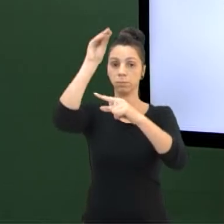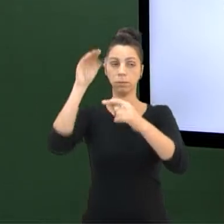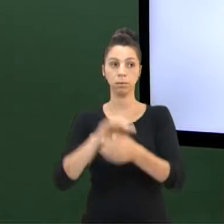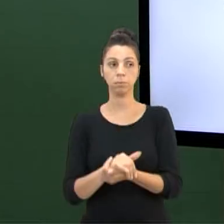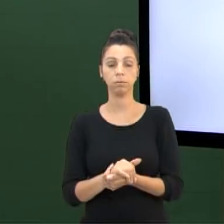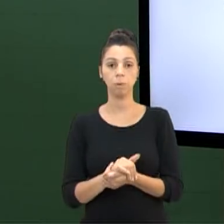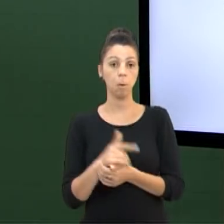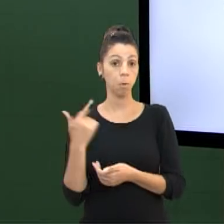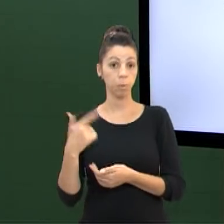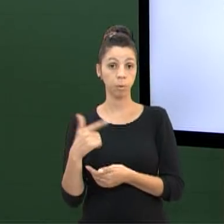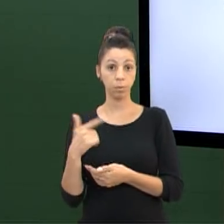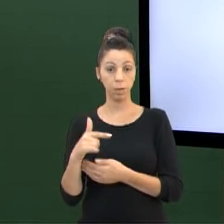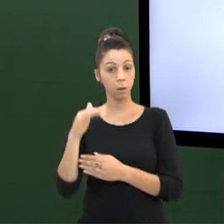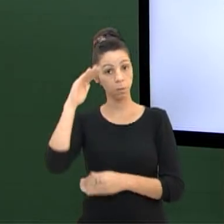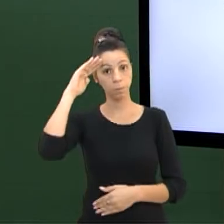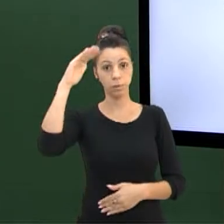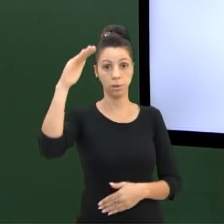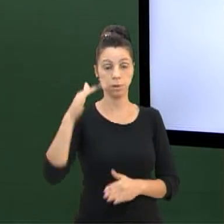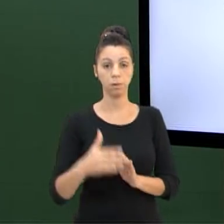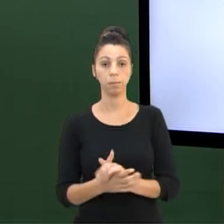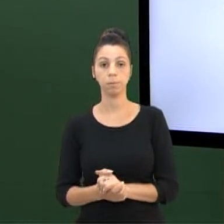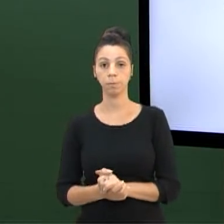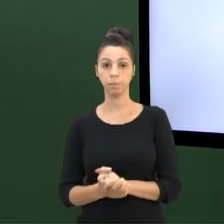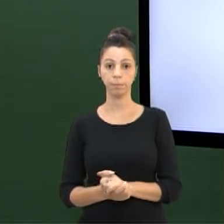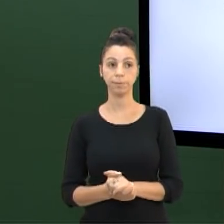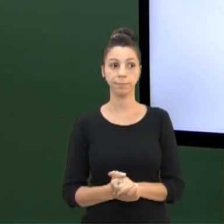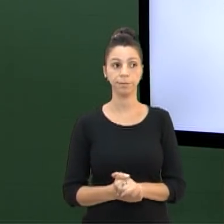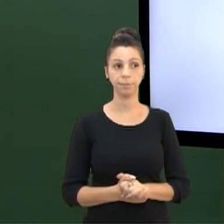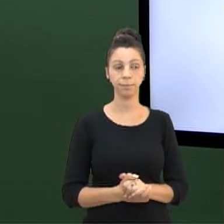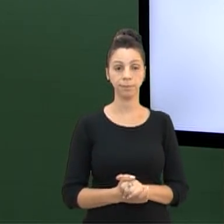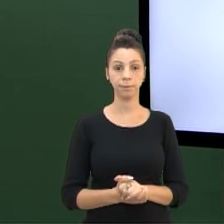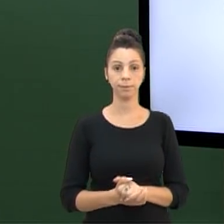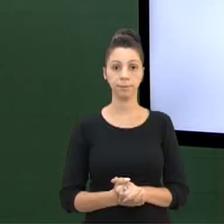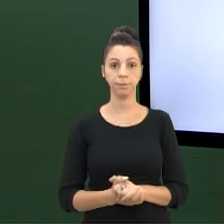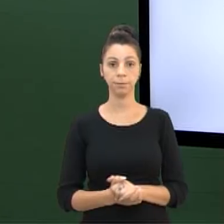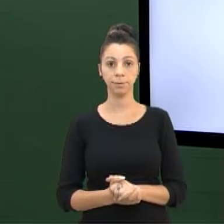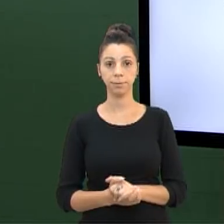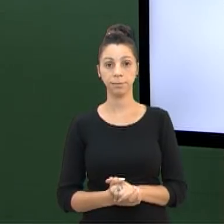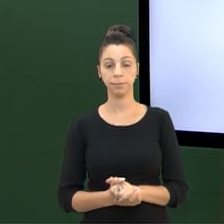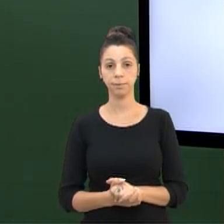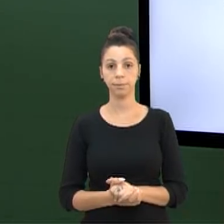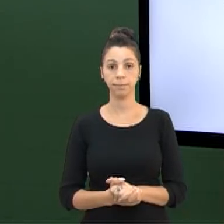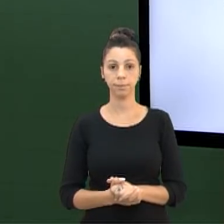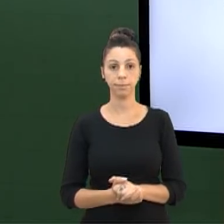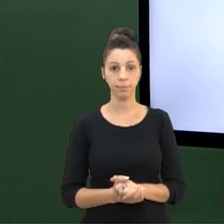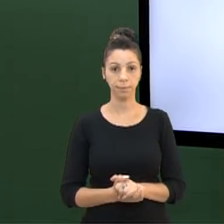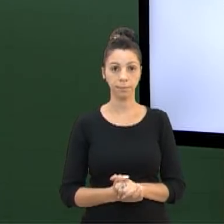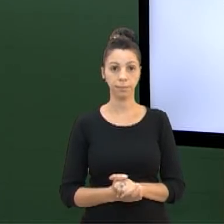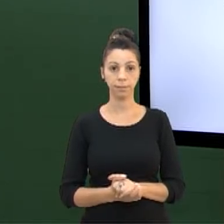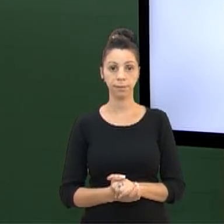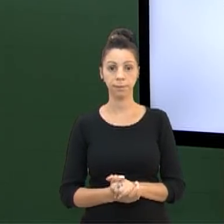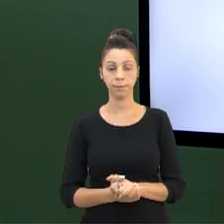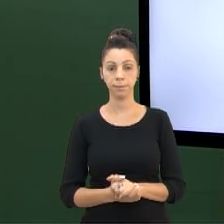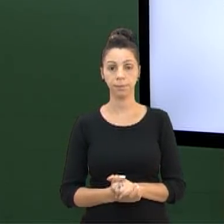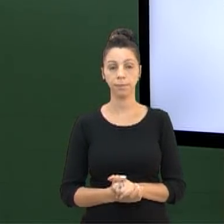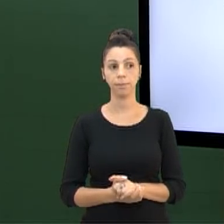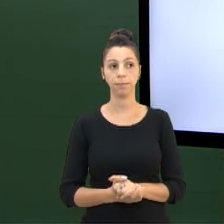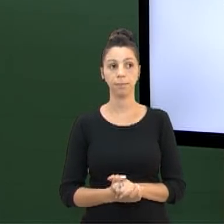direto. Observe. Se aqui não possui, o denominador comum é 3, você indica 3